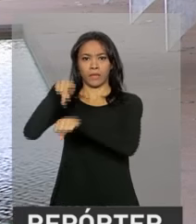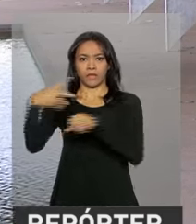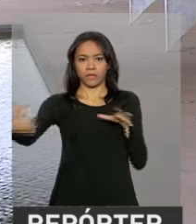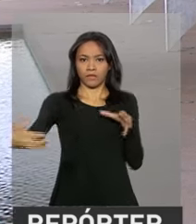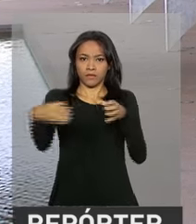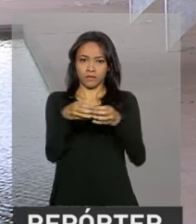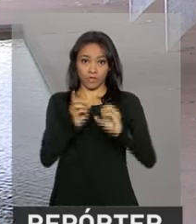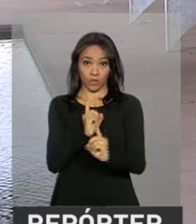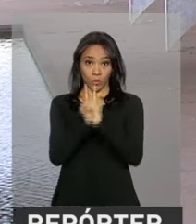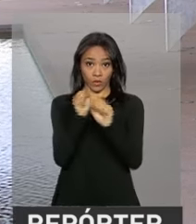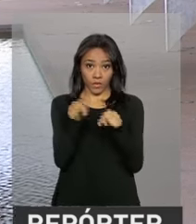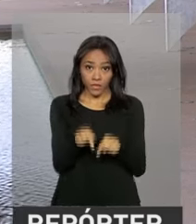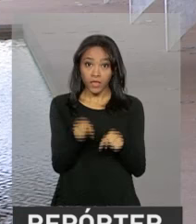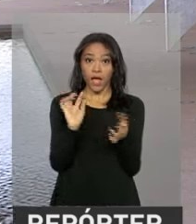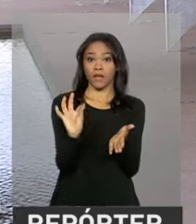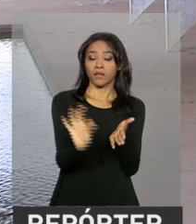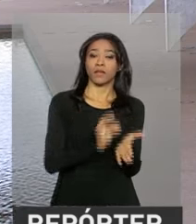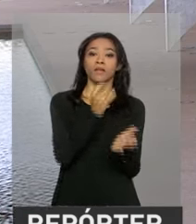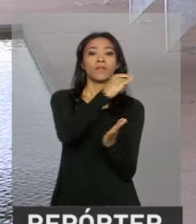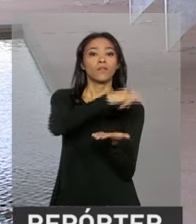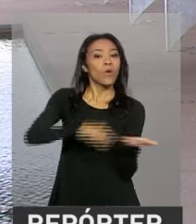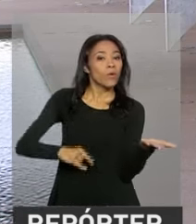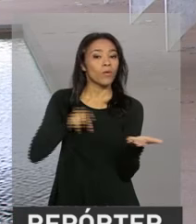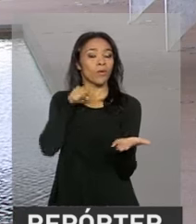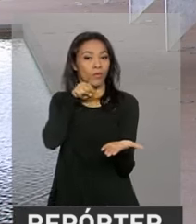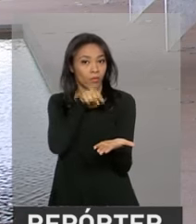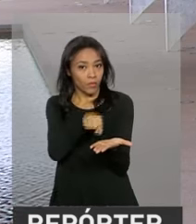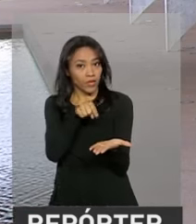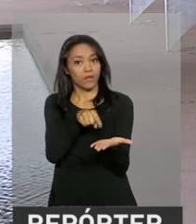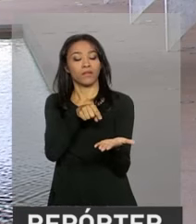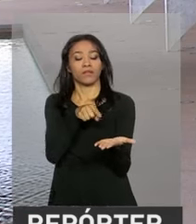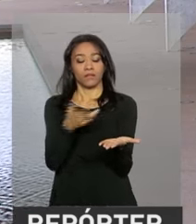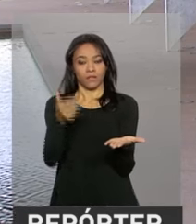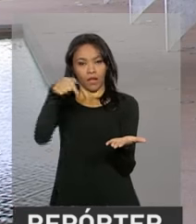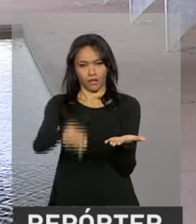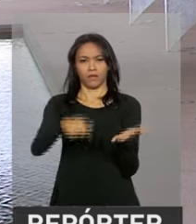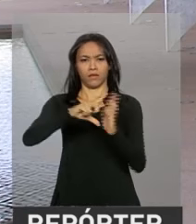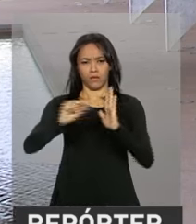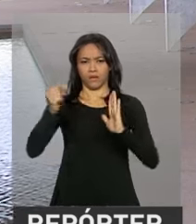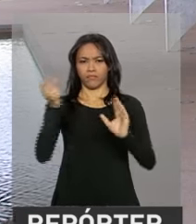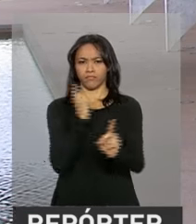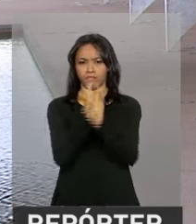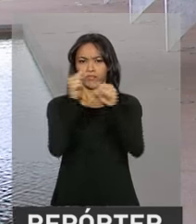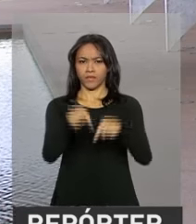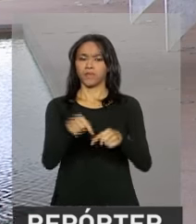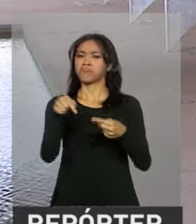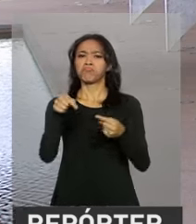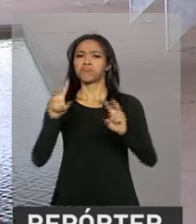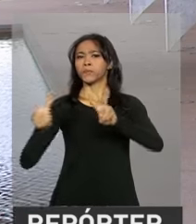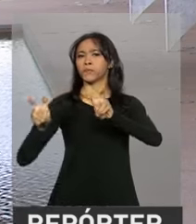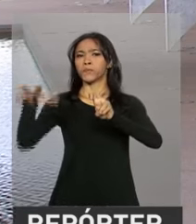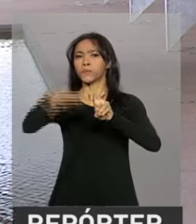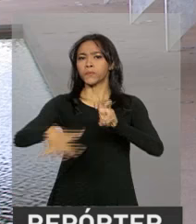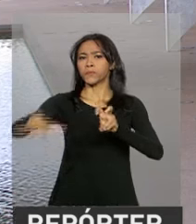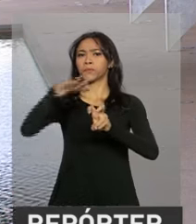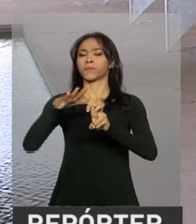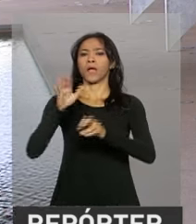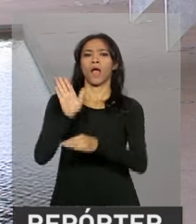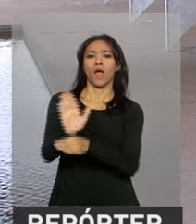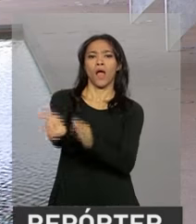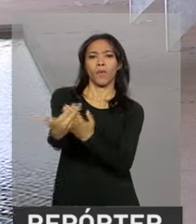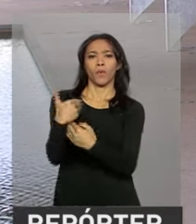nesse encontro, eles assinem acordos bilaterais nesse encontro aqui no Palácio do Planalto, aí nas áreas de cooperação